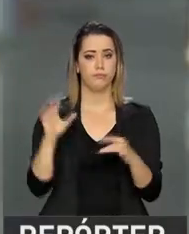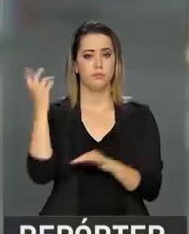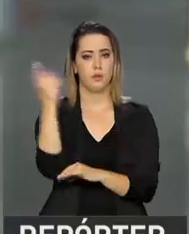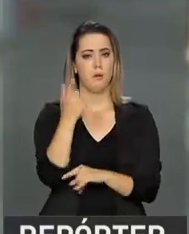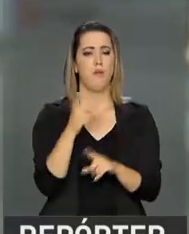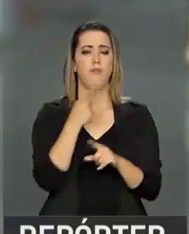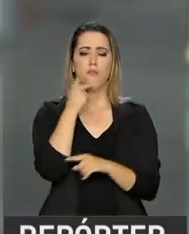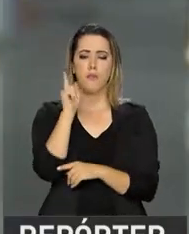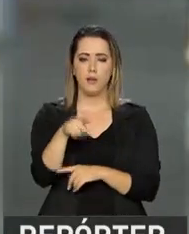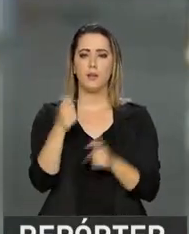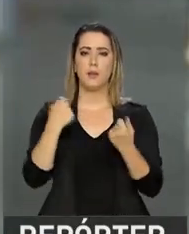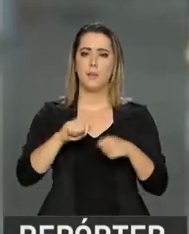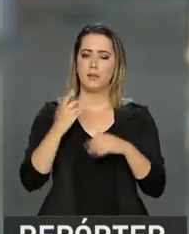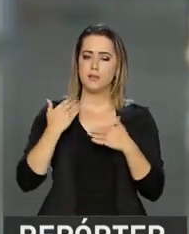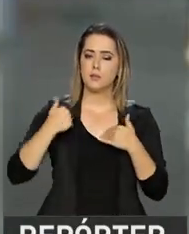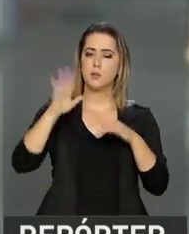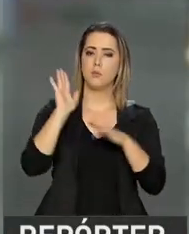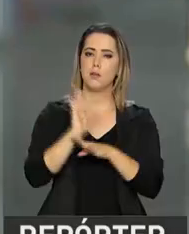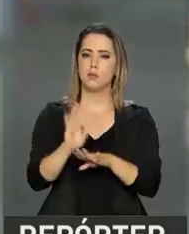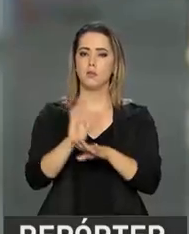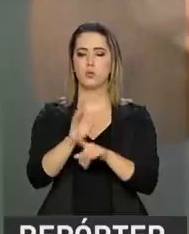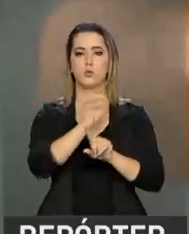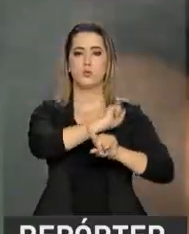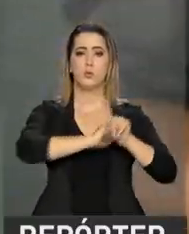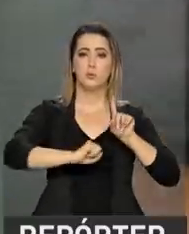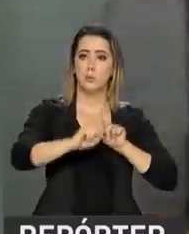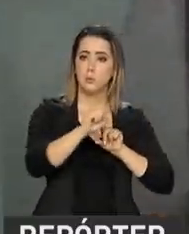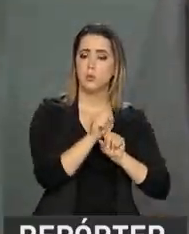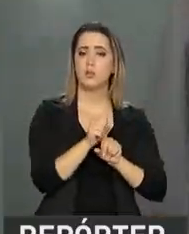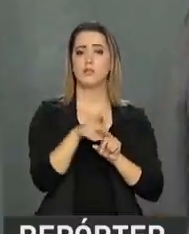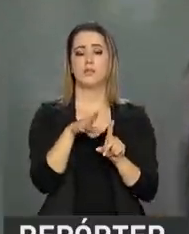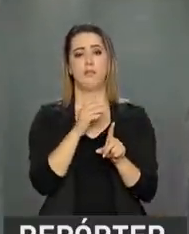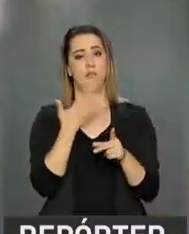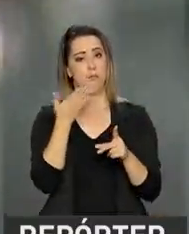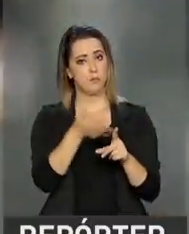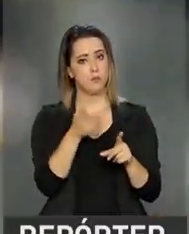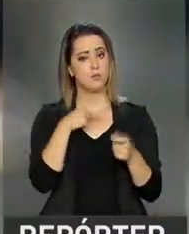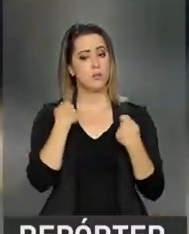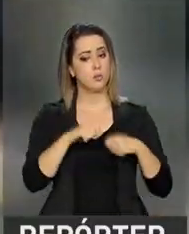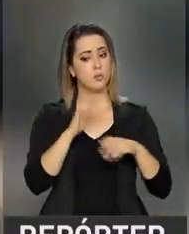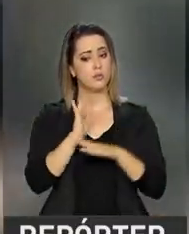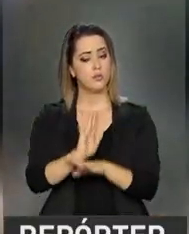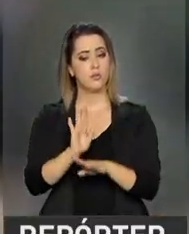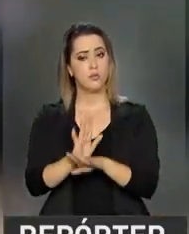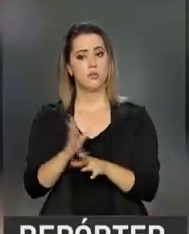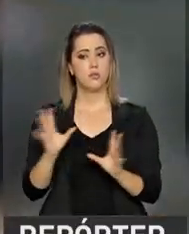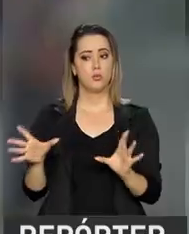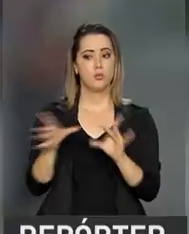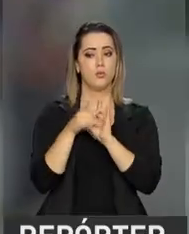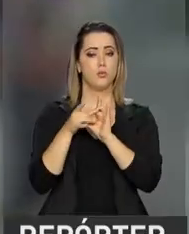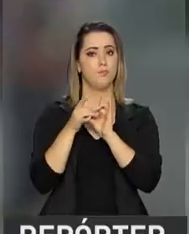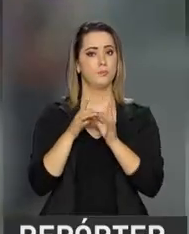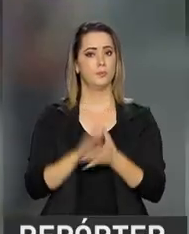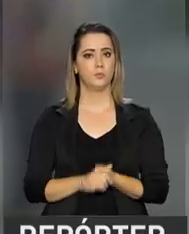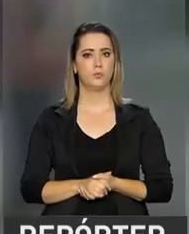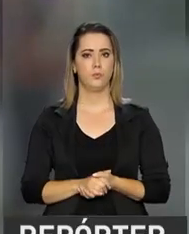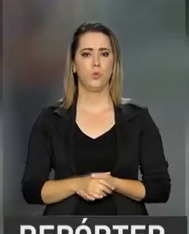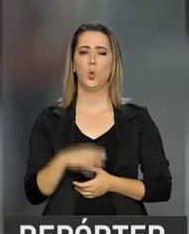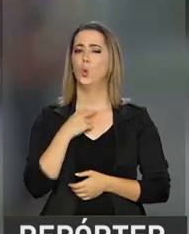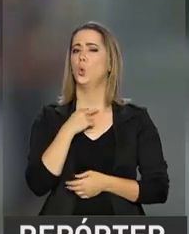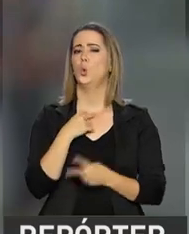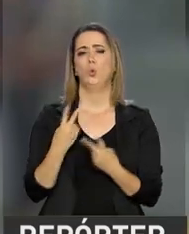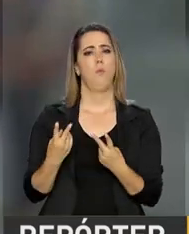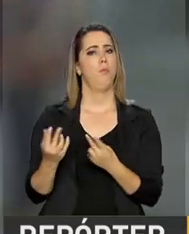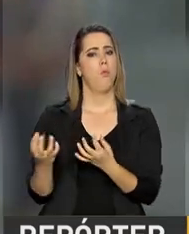só o trabalho deles não é suficiente a sociedade também precisa se envolver não houve fogo na vegetação